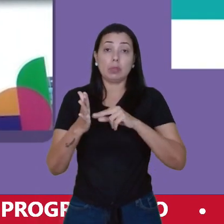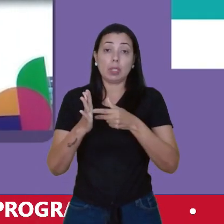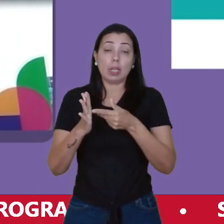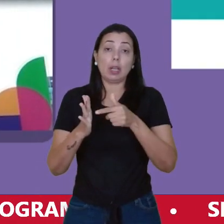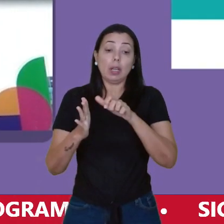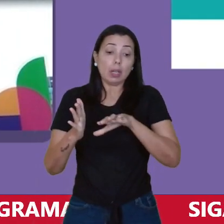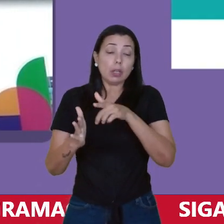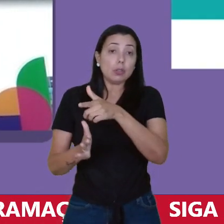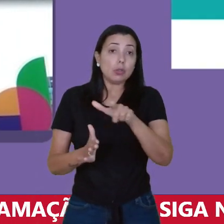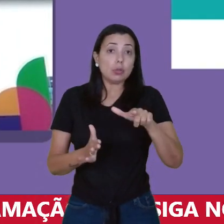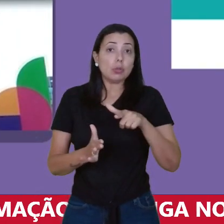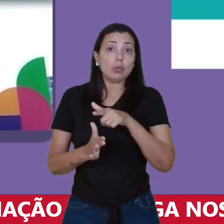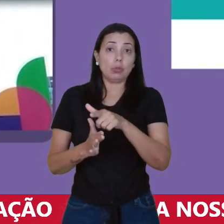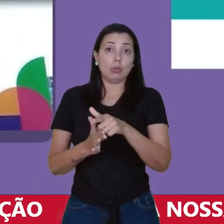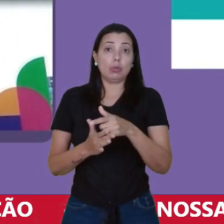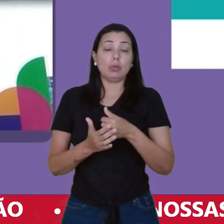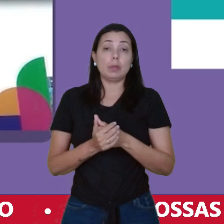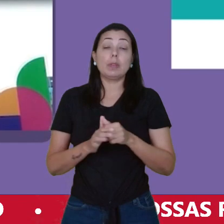lugar.